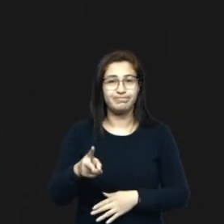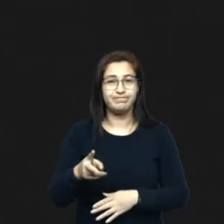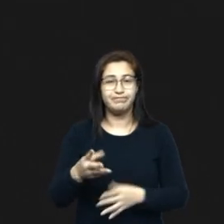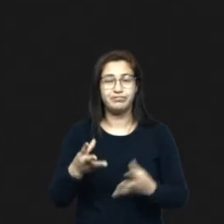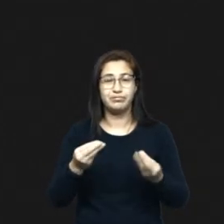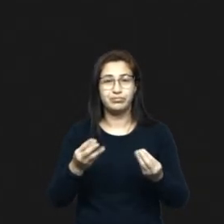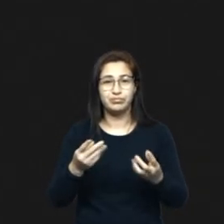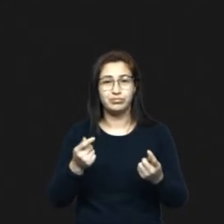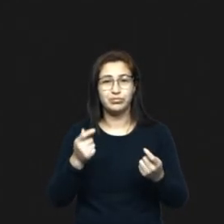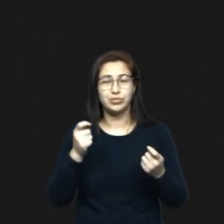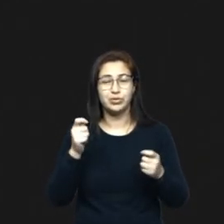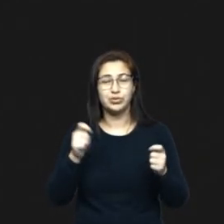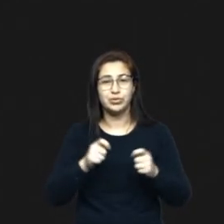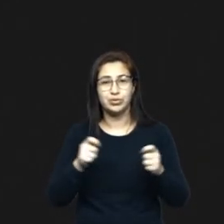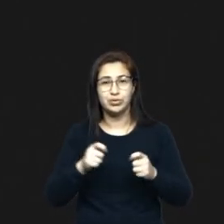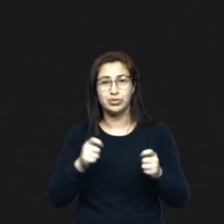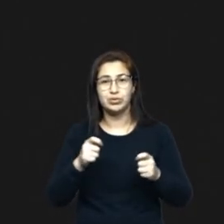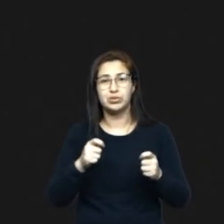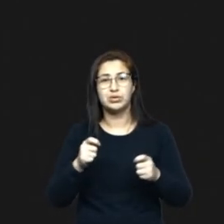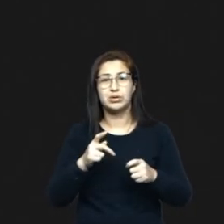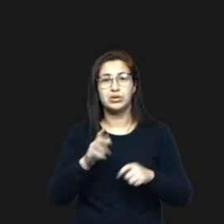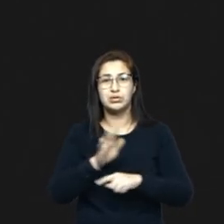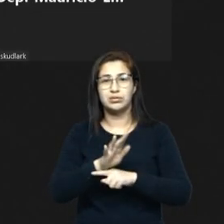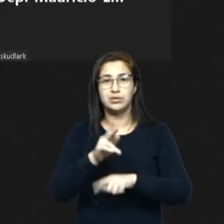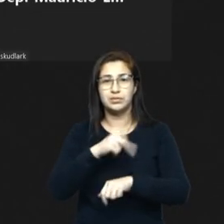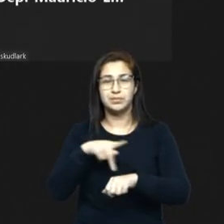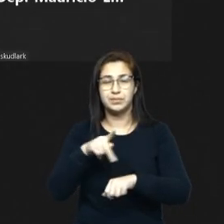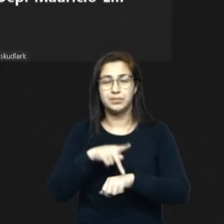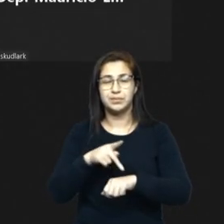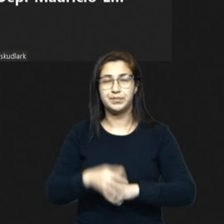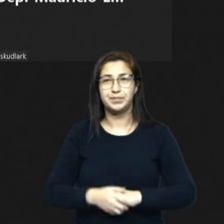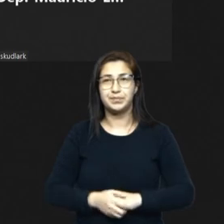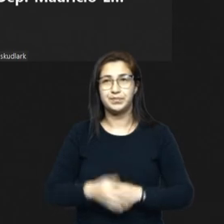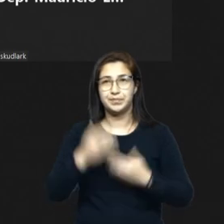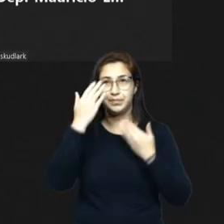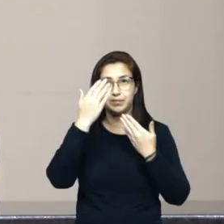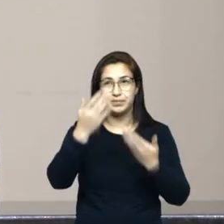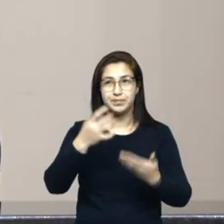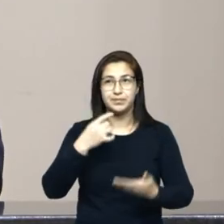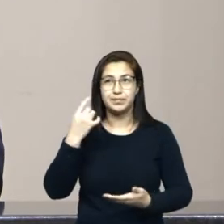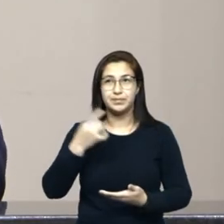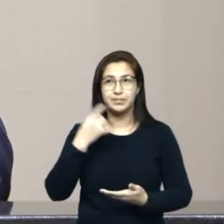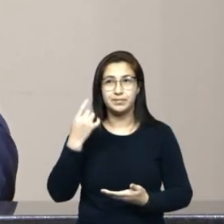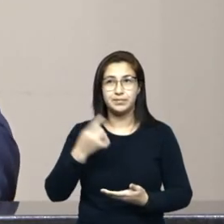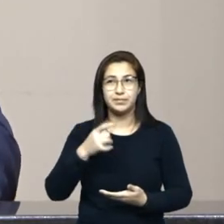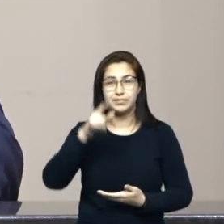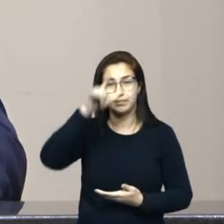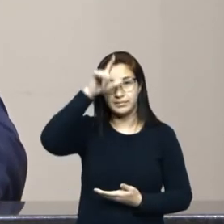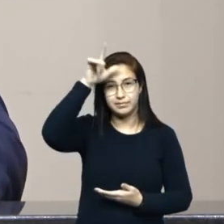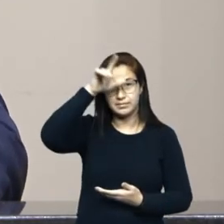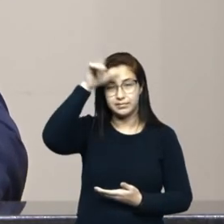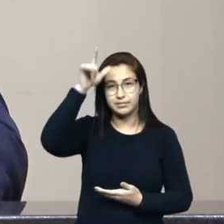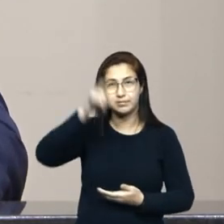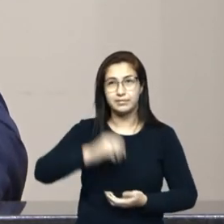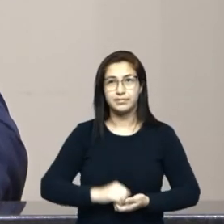fazer por esse país. Muito obrigado, presidente. Obrigado, deputado Sargento Lima.